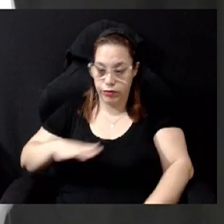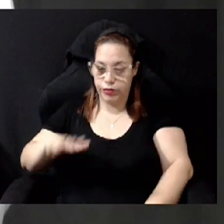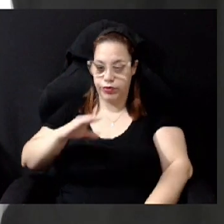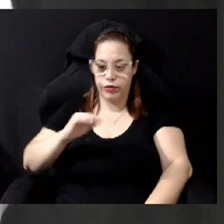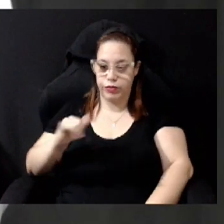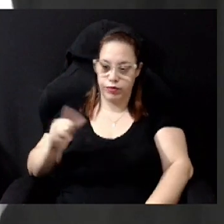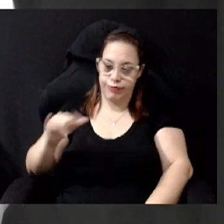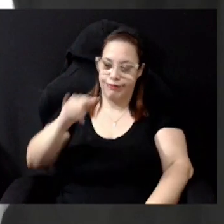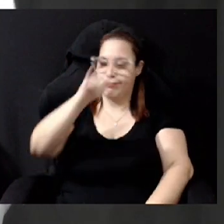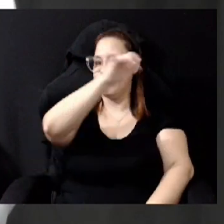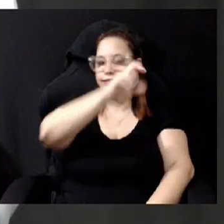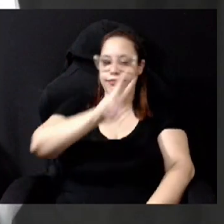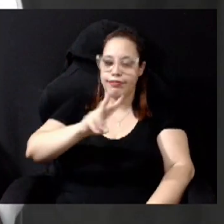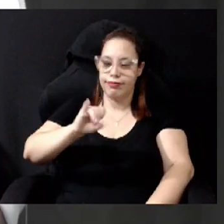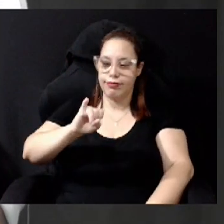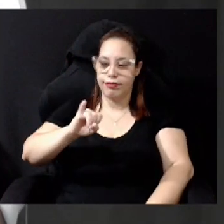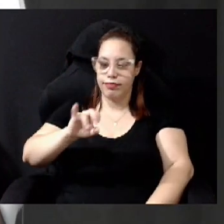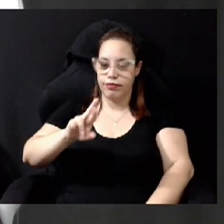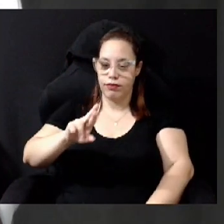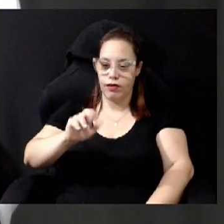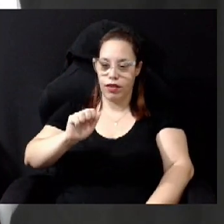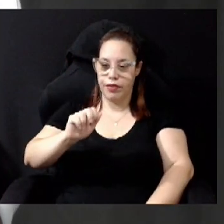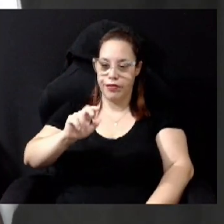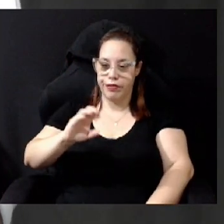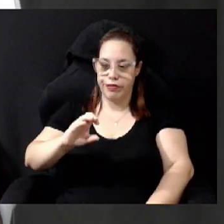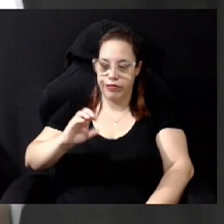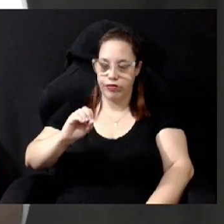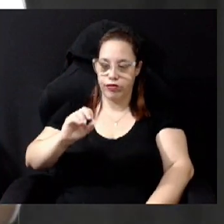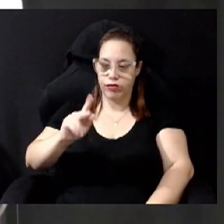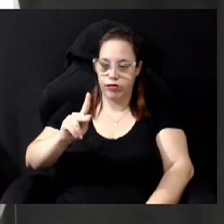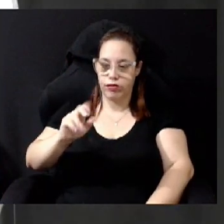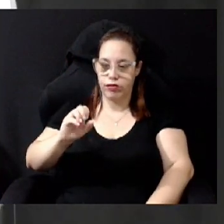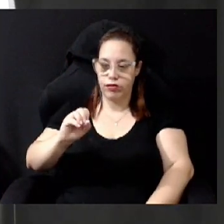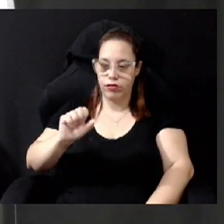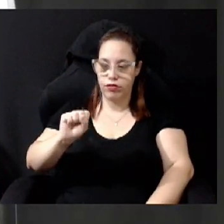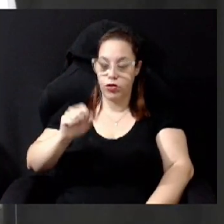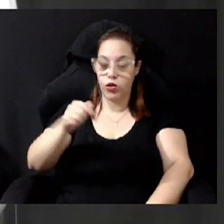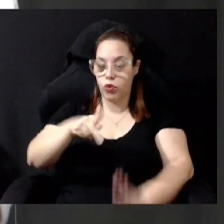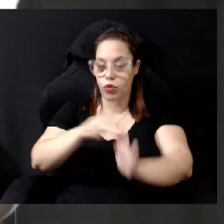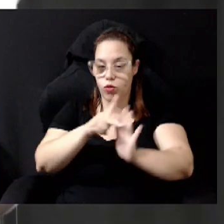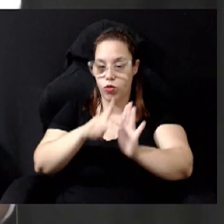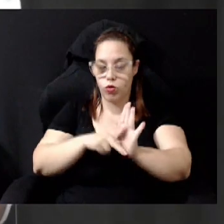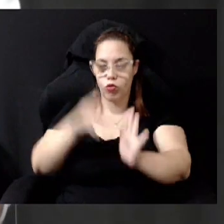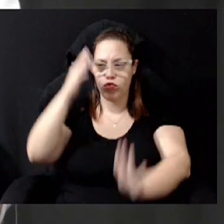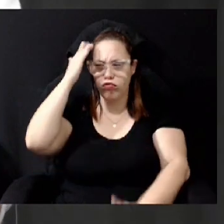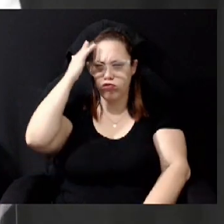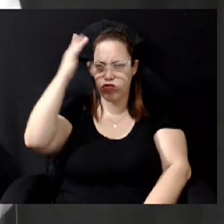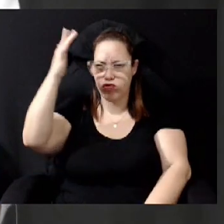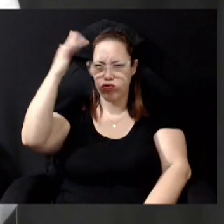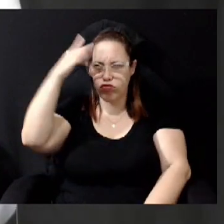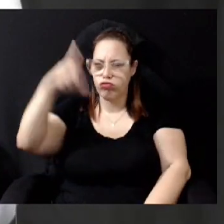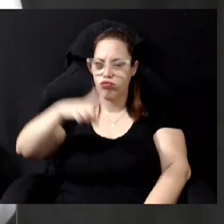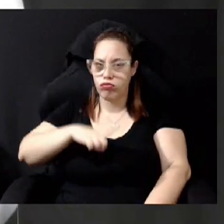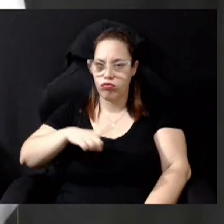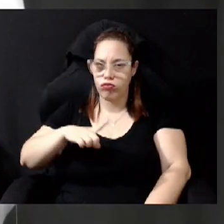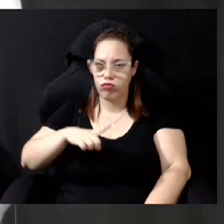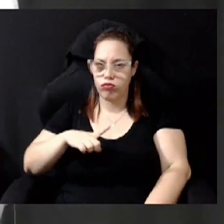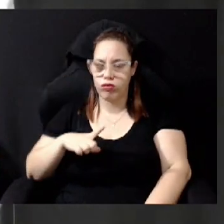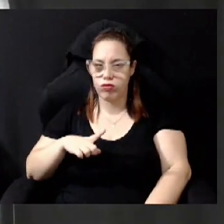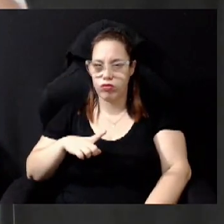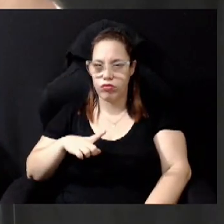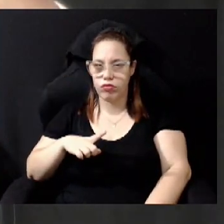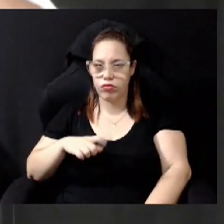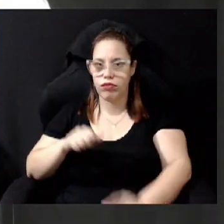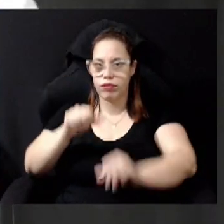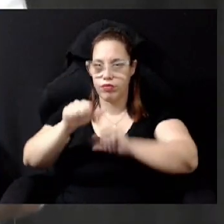eu cheguei, eu tinha 27 anos e começamos lá um projeto, era um sonho que nós tínhamos de transformar aquela